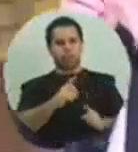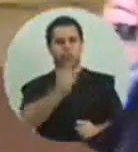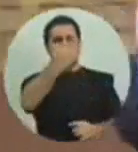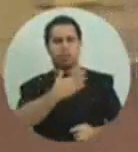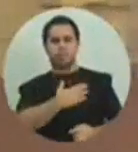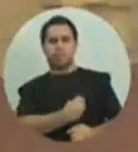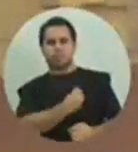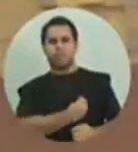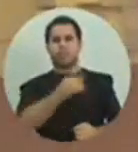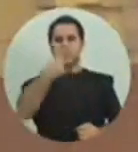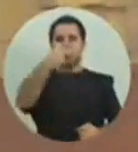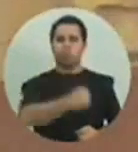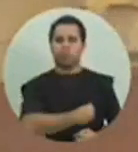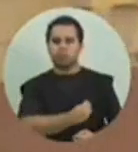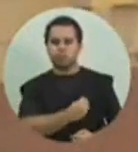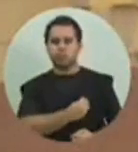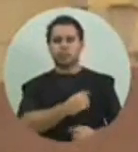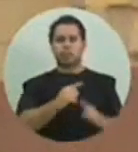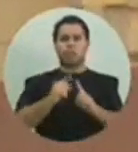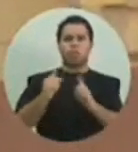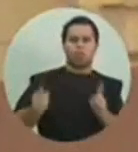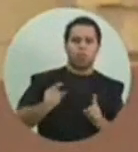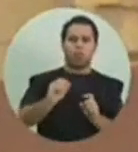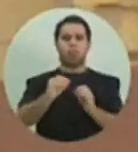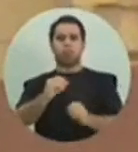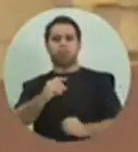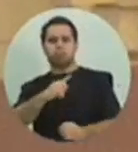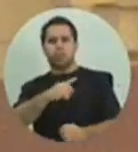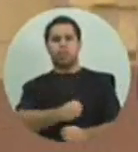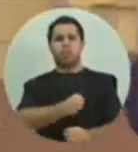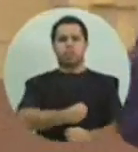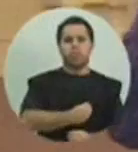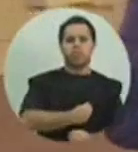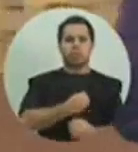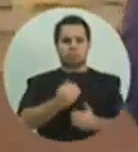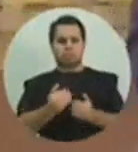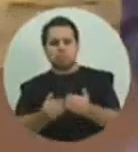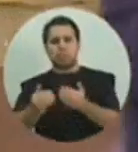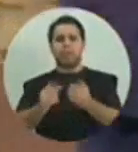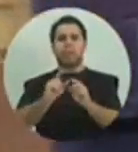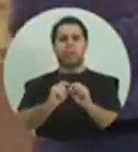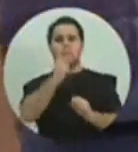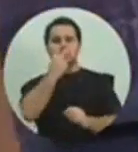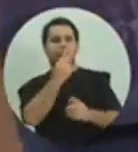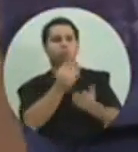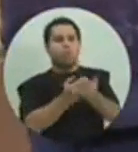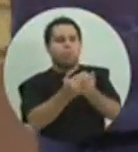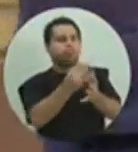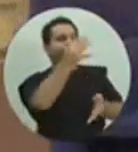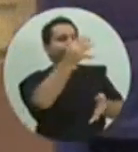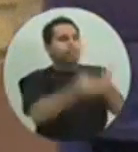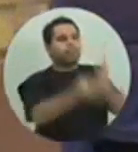estão acontecendo na minha vida e na sua vida, no meu jeito de viver e no seu jeito de viver, que se tornam